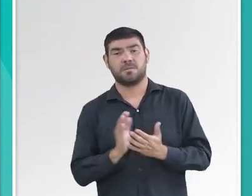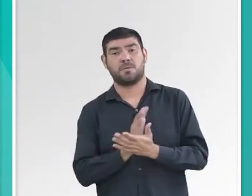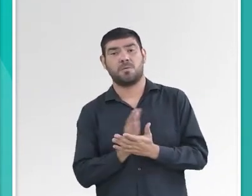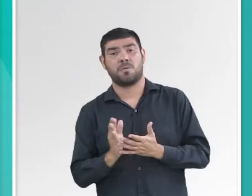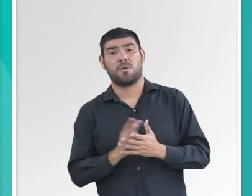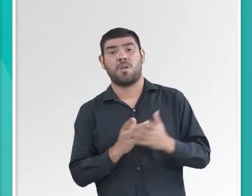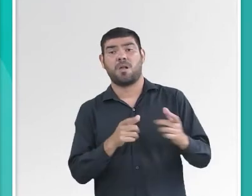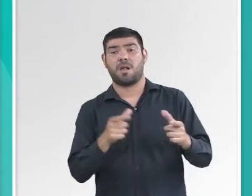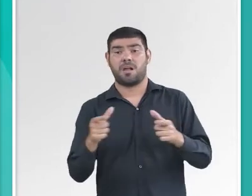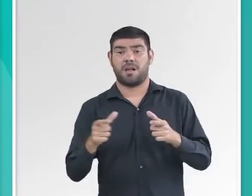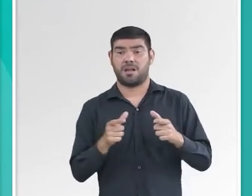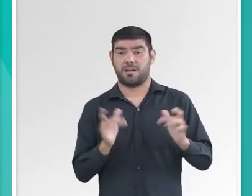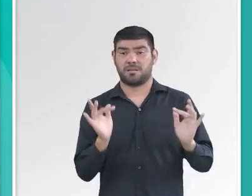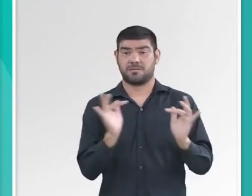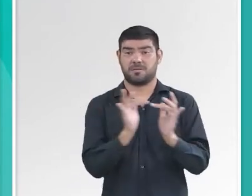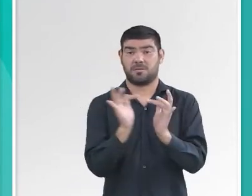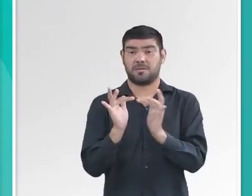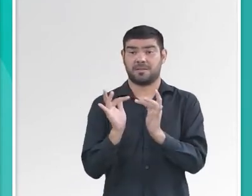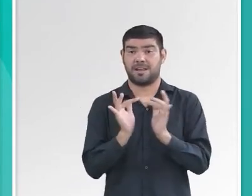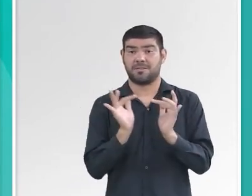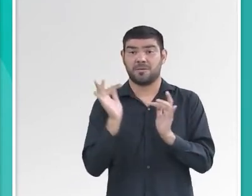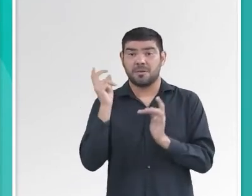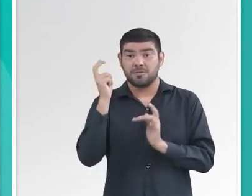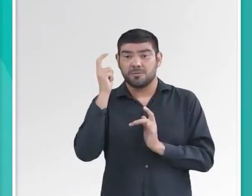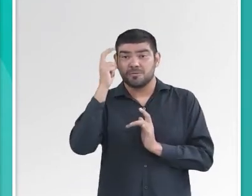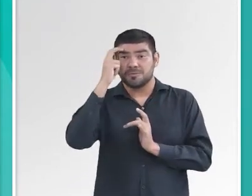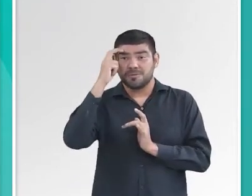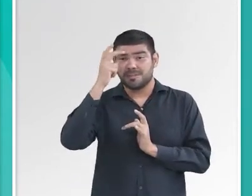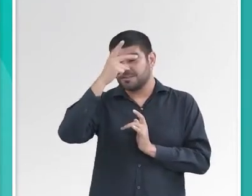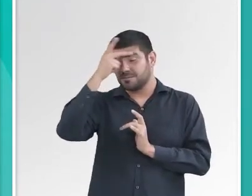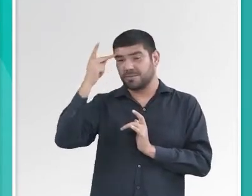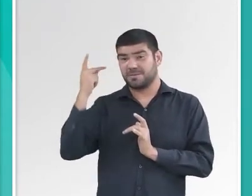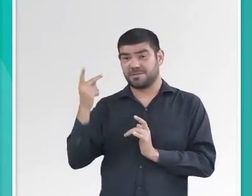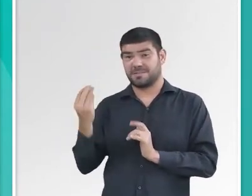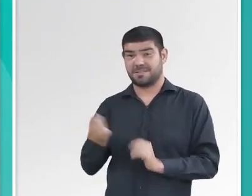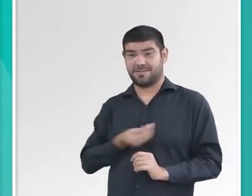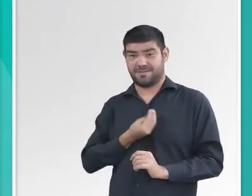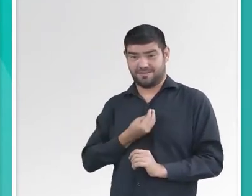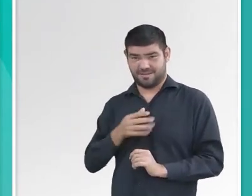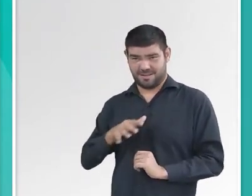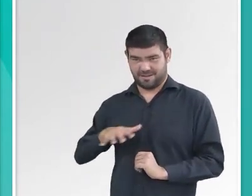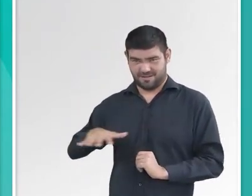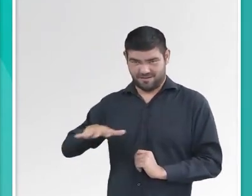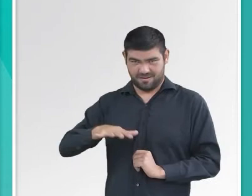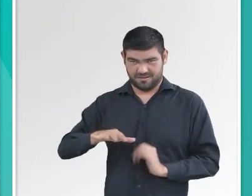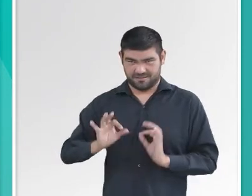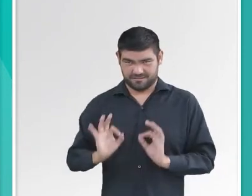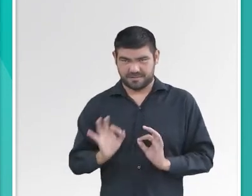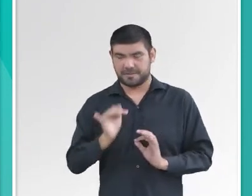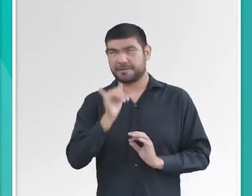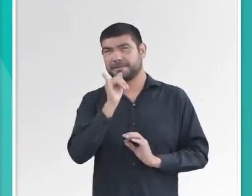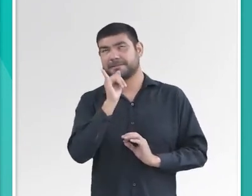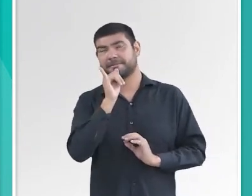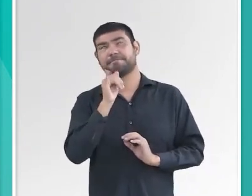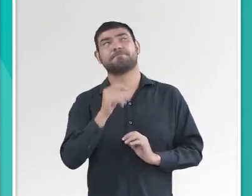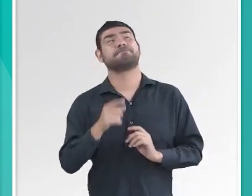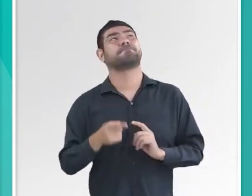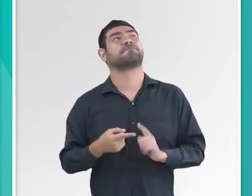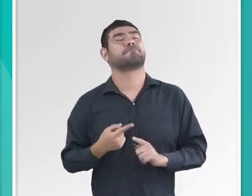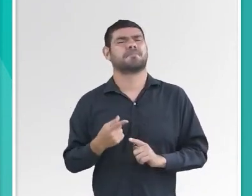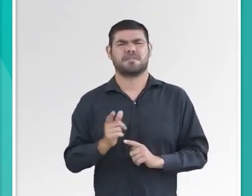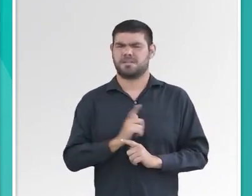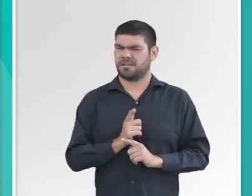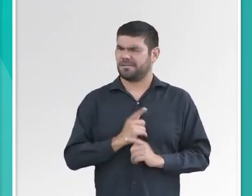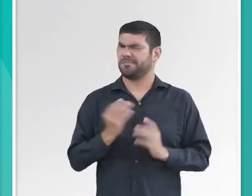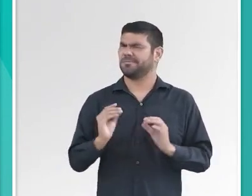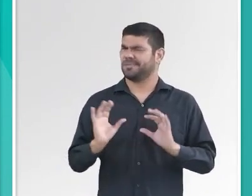nós entramos em contato com a cultura das pessoas que vivem nesse local, certo? Como, por exemplo, tantas festas que nós temos